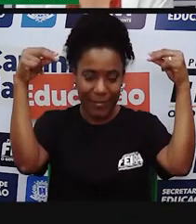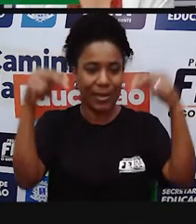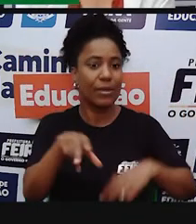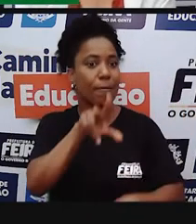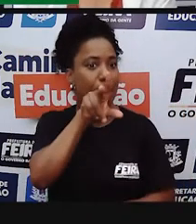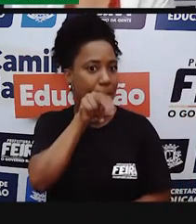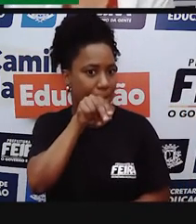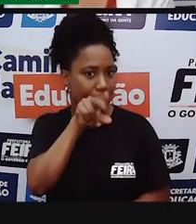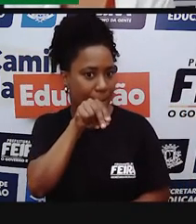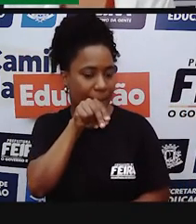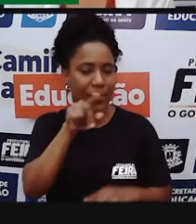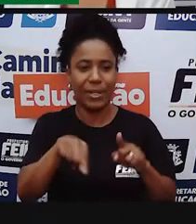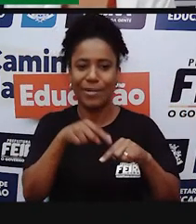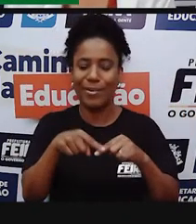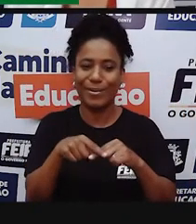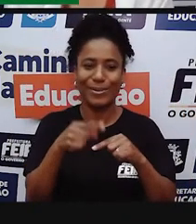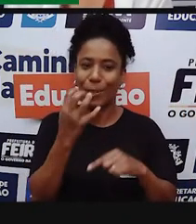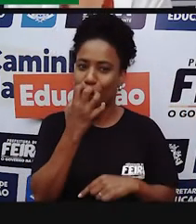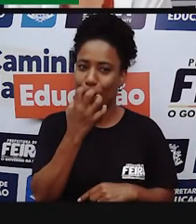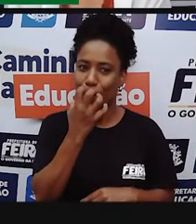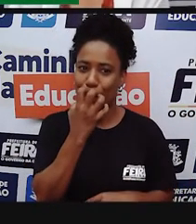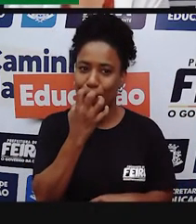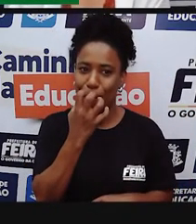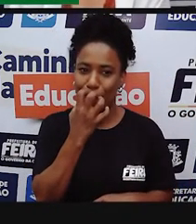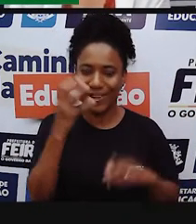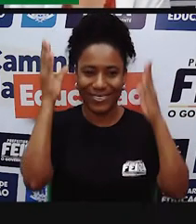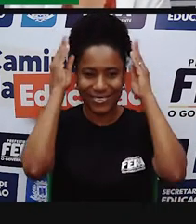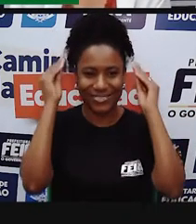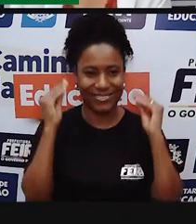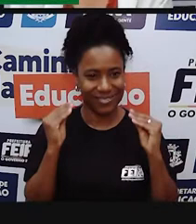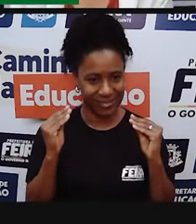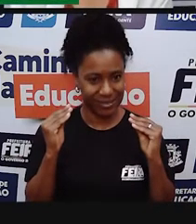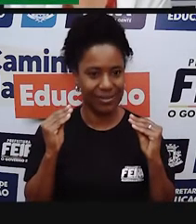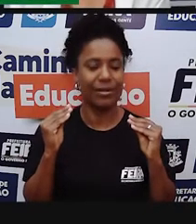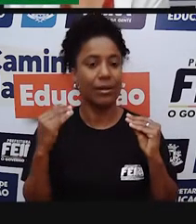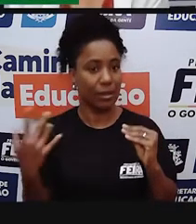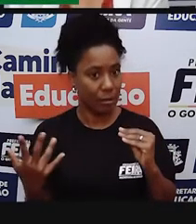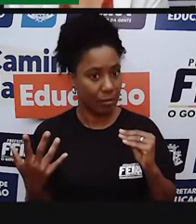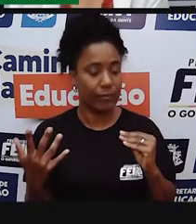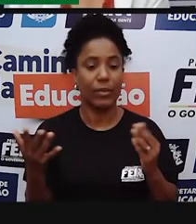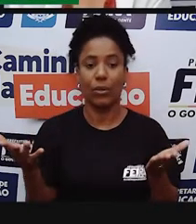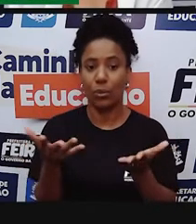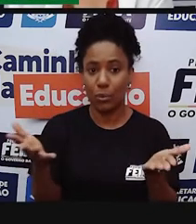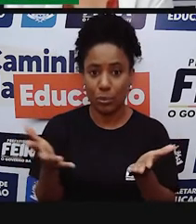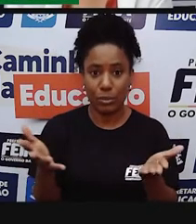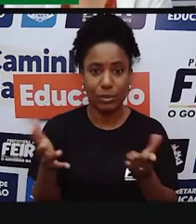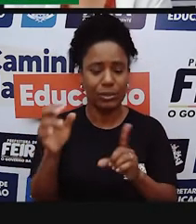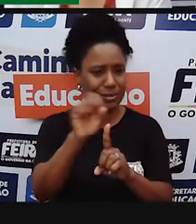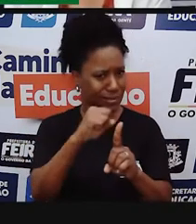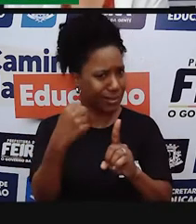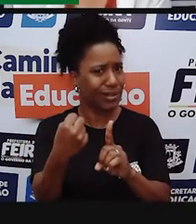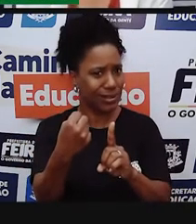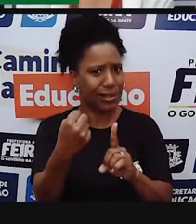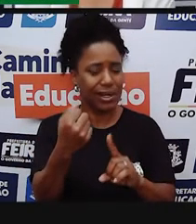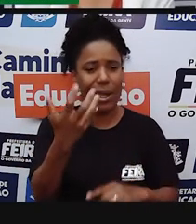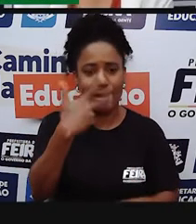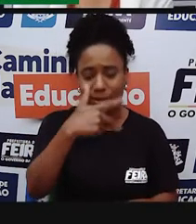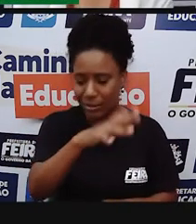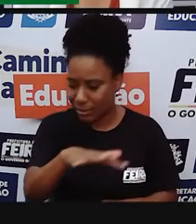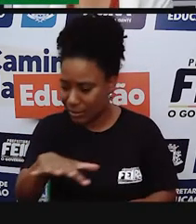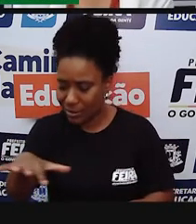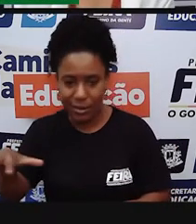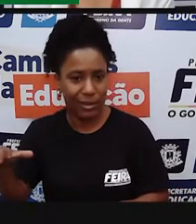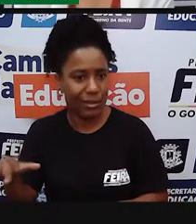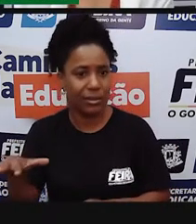e não as crianças de hoje vem de famílias que vivem em uma ou duas casas né Às vezes